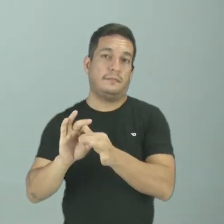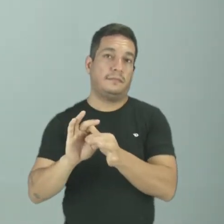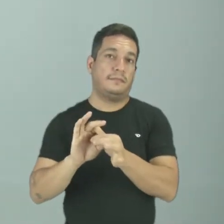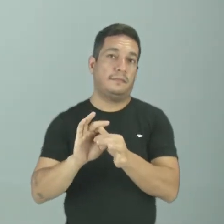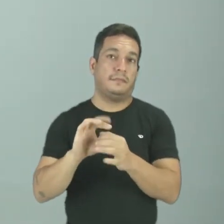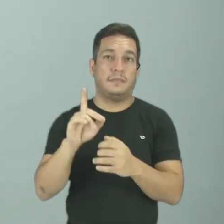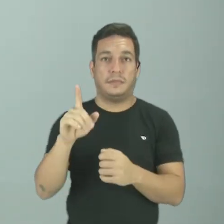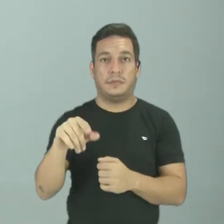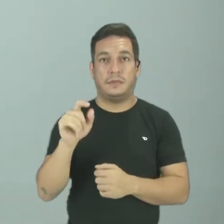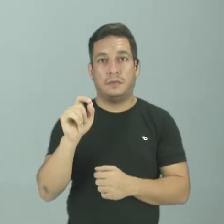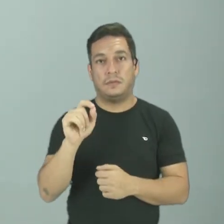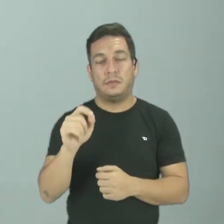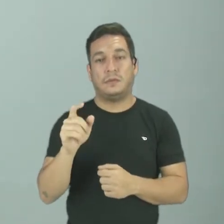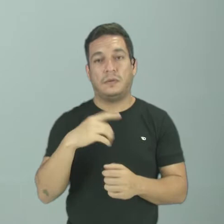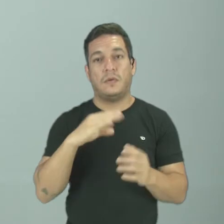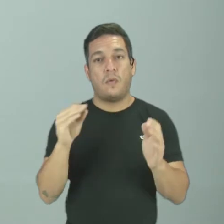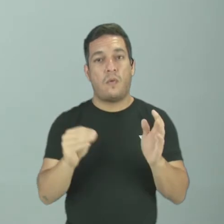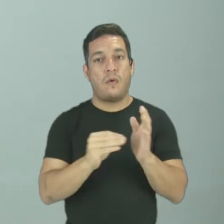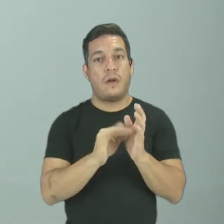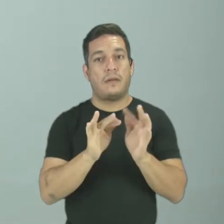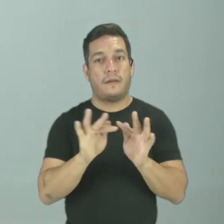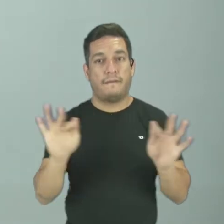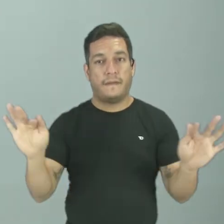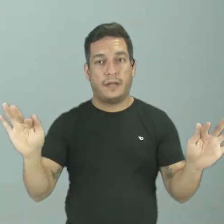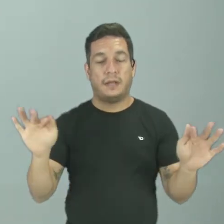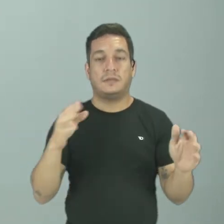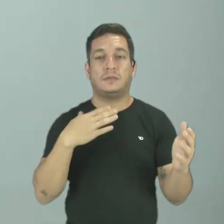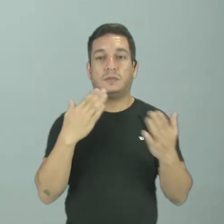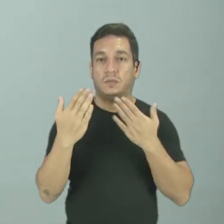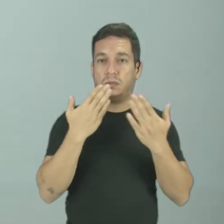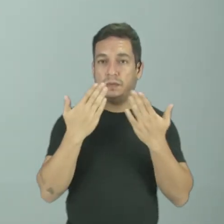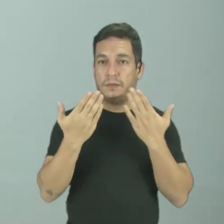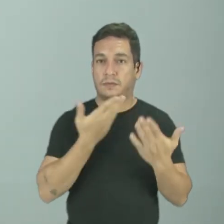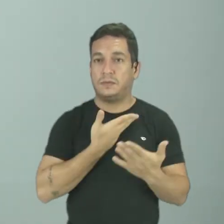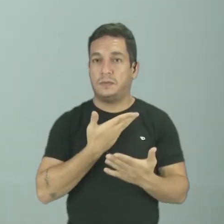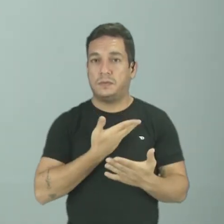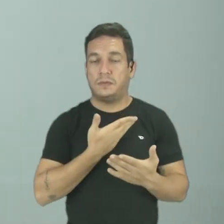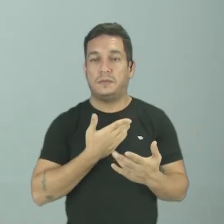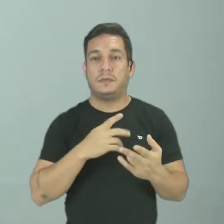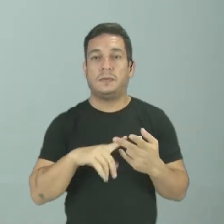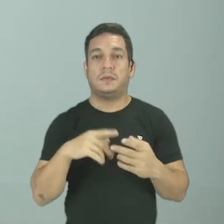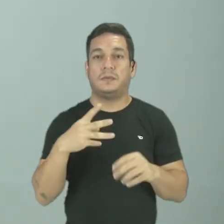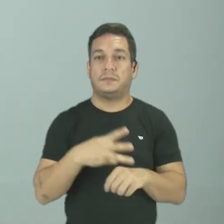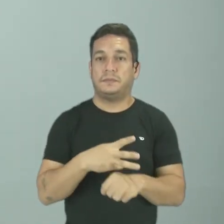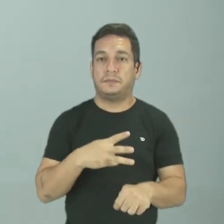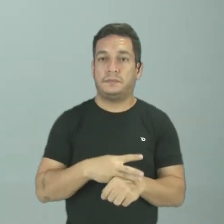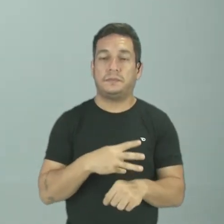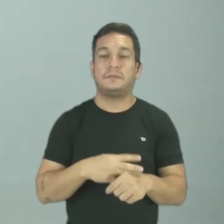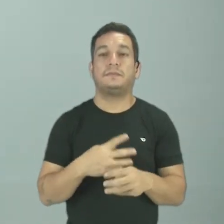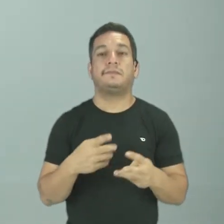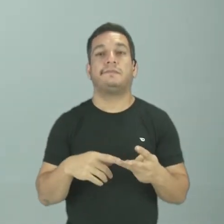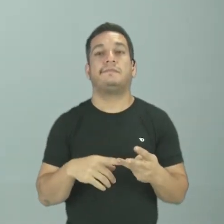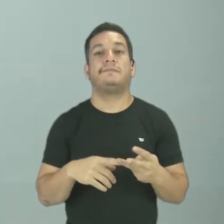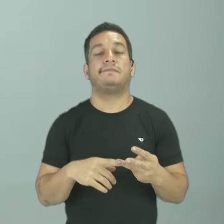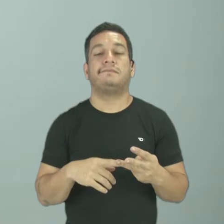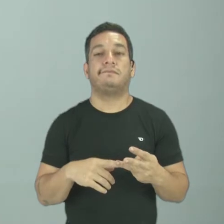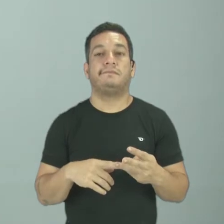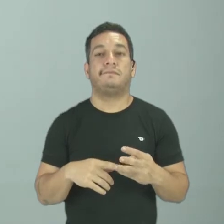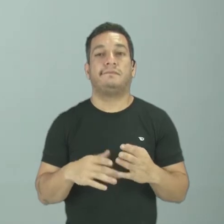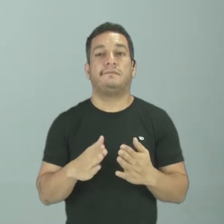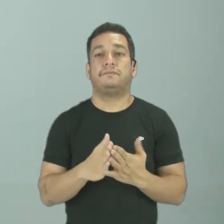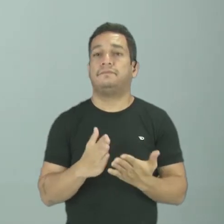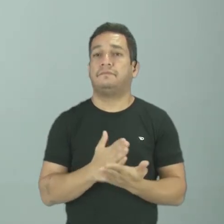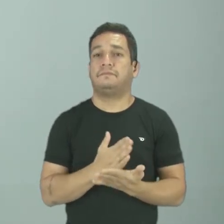elas estão ali sendo empregadas. Numa conversa com um amigo, num WhatsApp, num